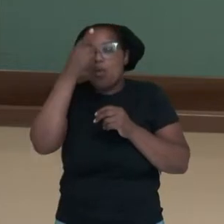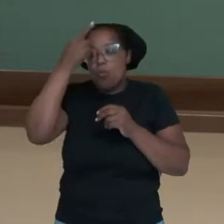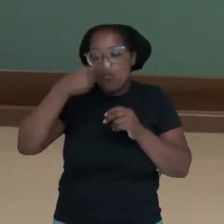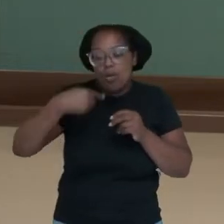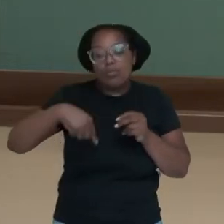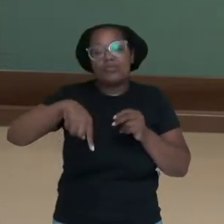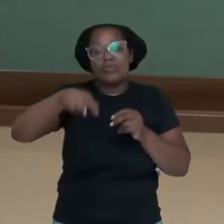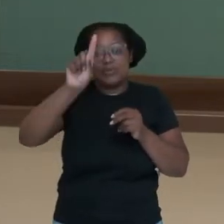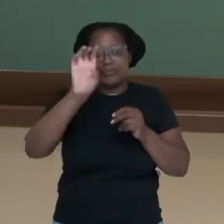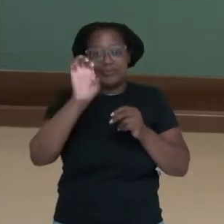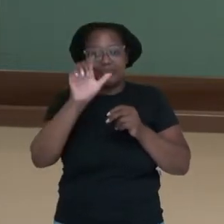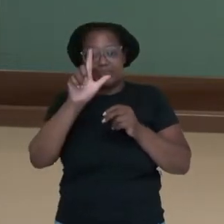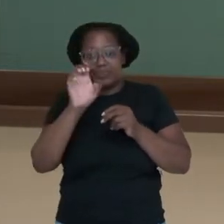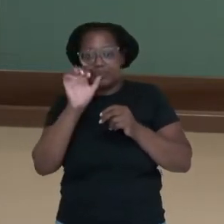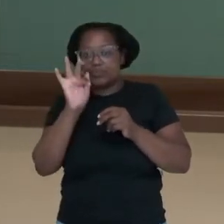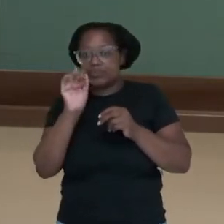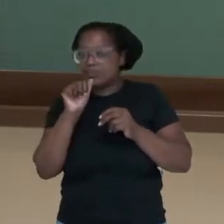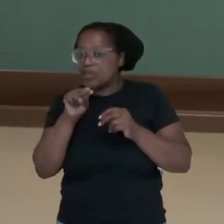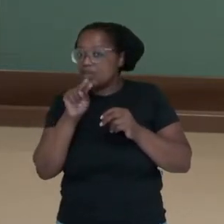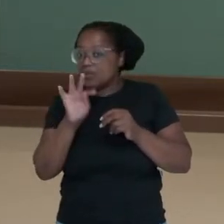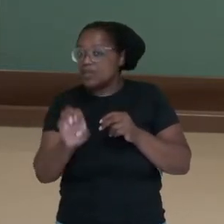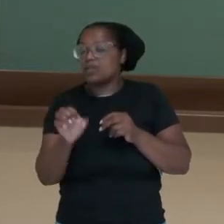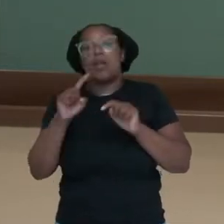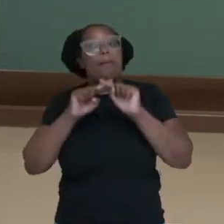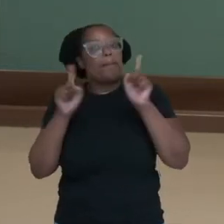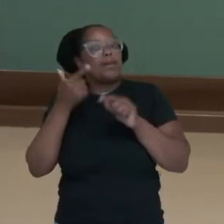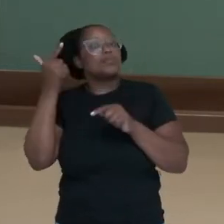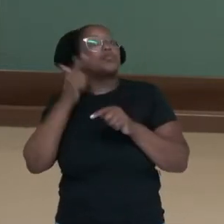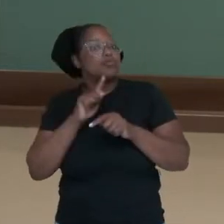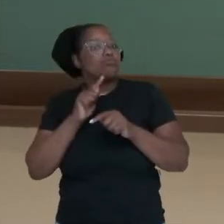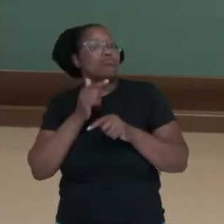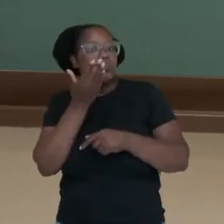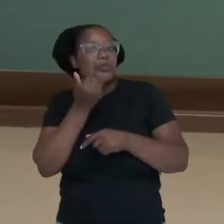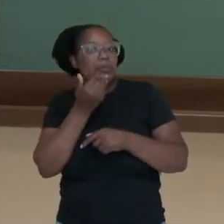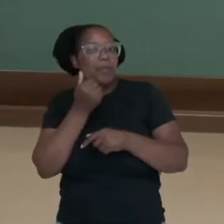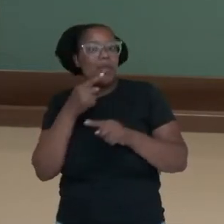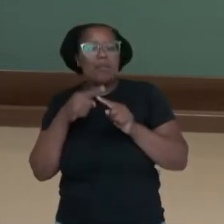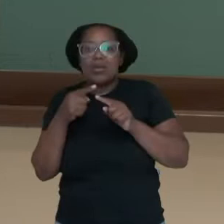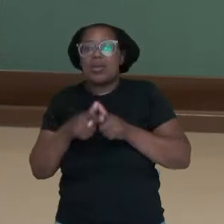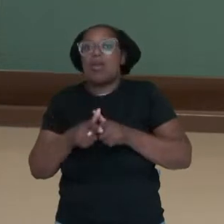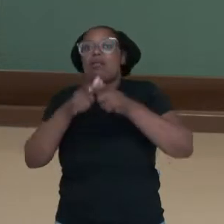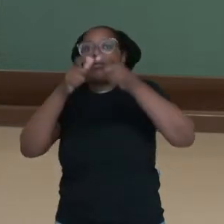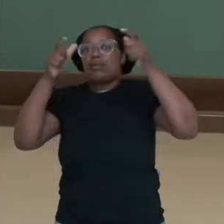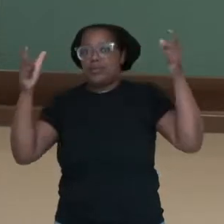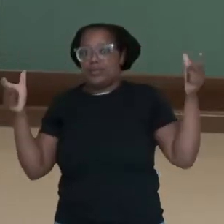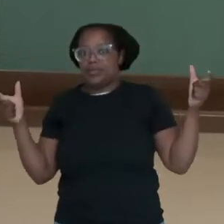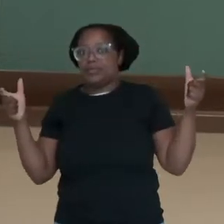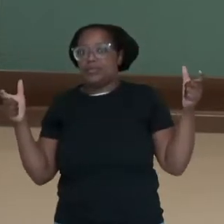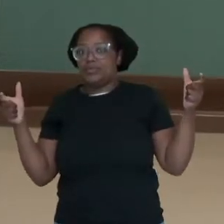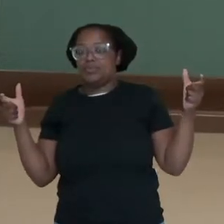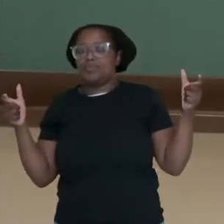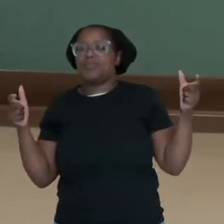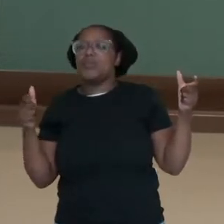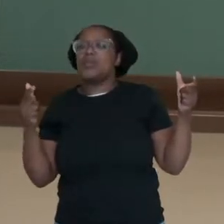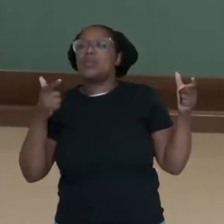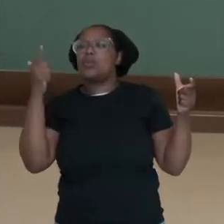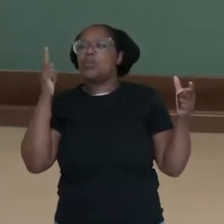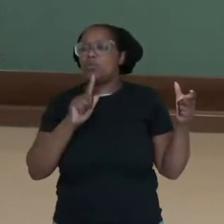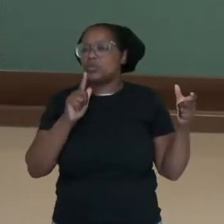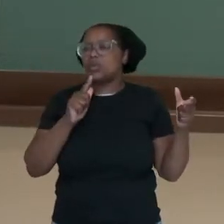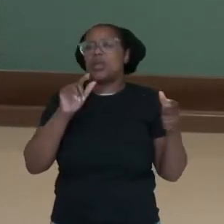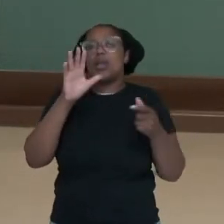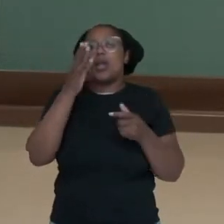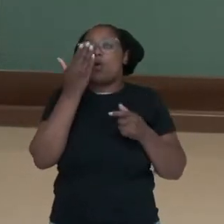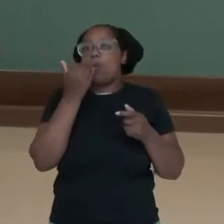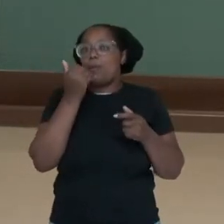elefante é meio lento, se comparado com a agilidade do leão, mas provavelmente acho que ele não consegue. Talvez um animal um pouco